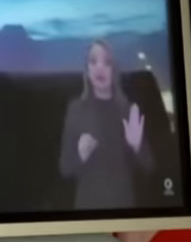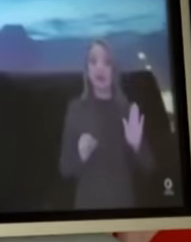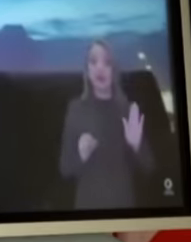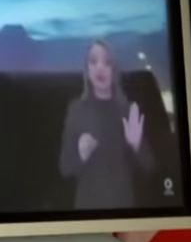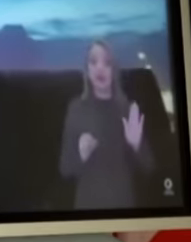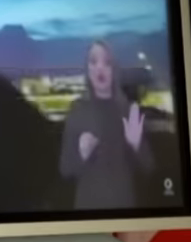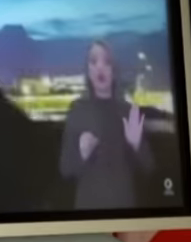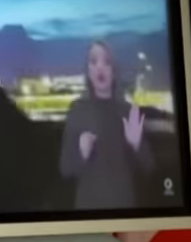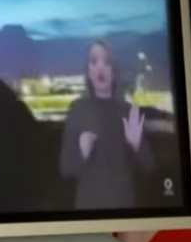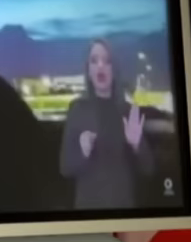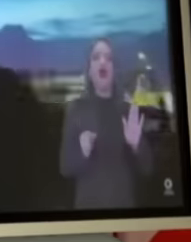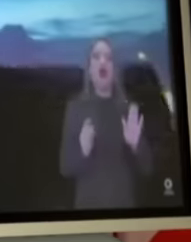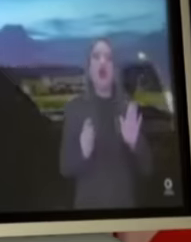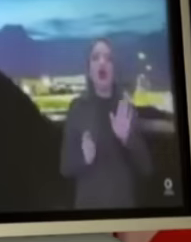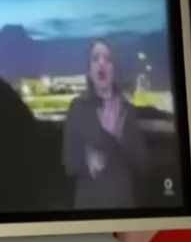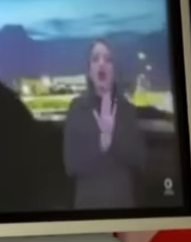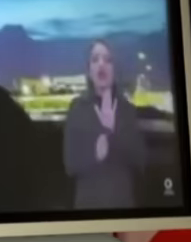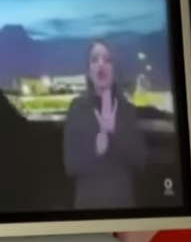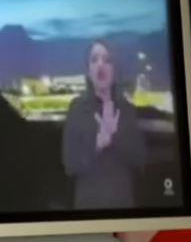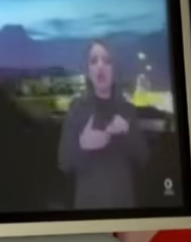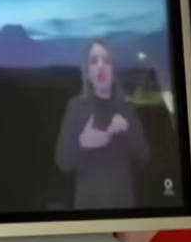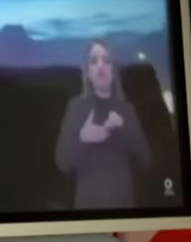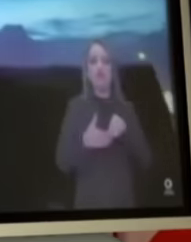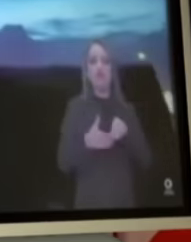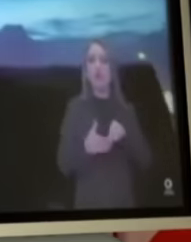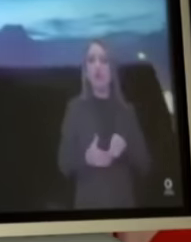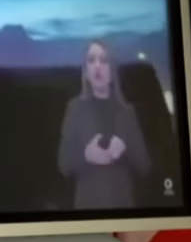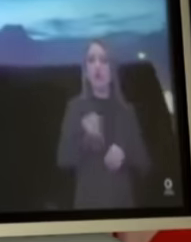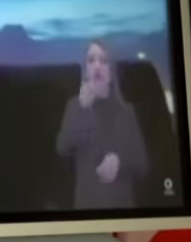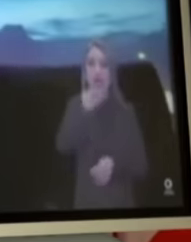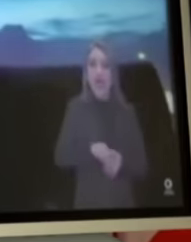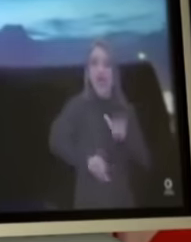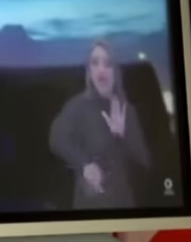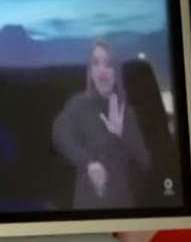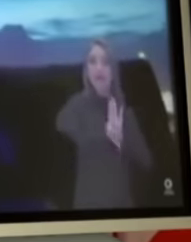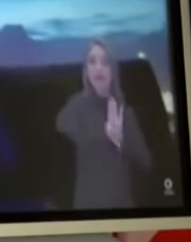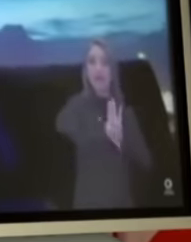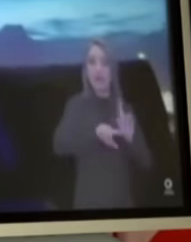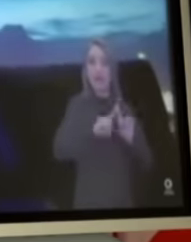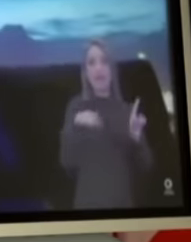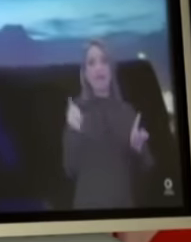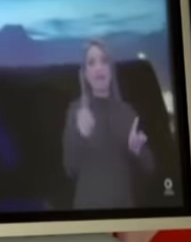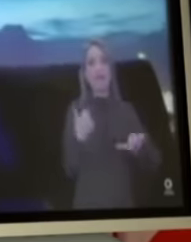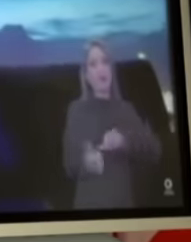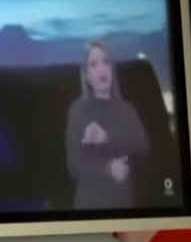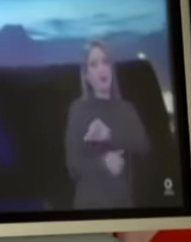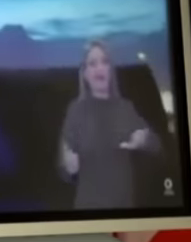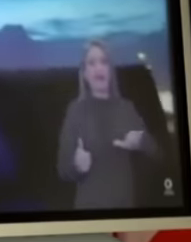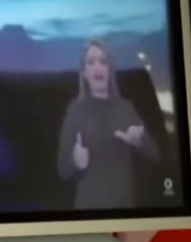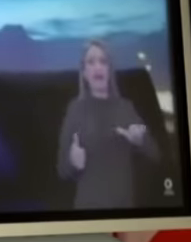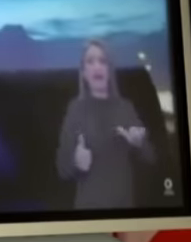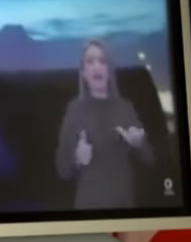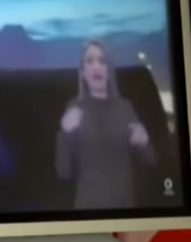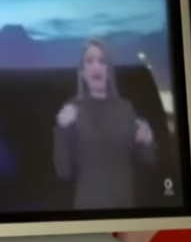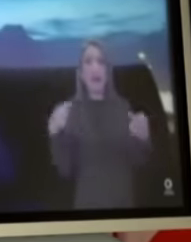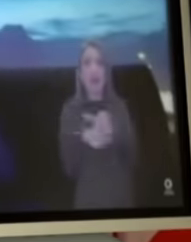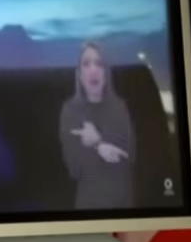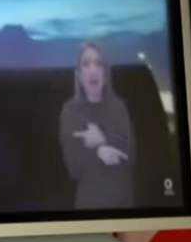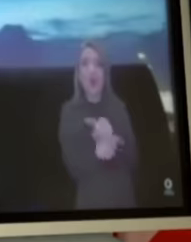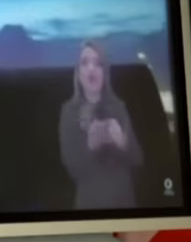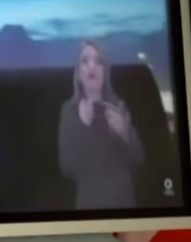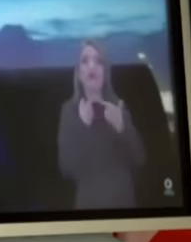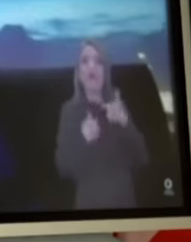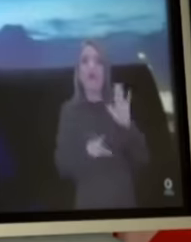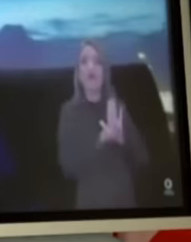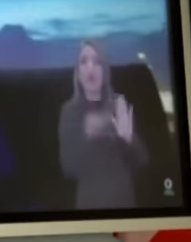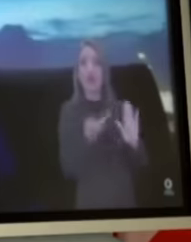crime. Transformar isso em ilícito administrativo é ultrapassar a vontade do legislador. Nenhum país do mundo fez